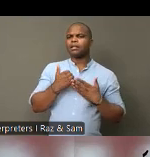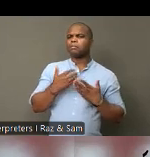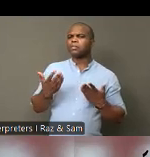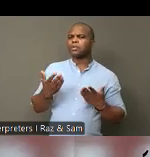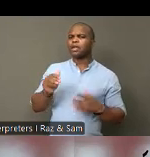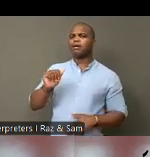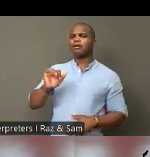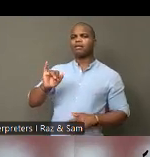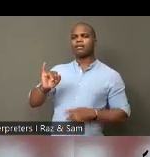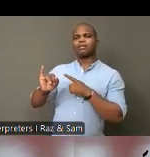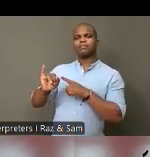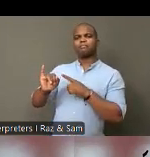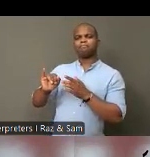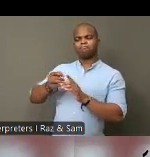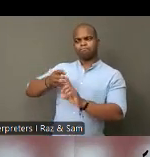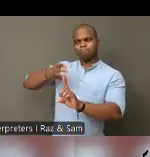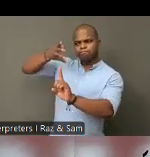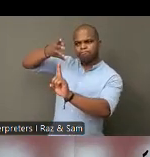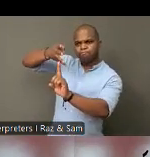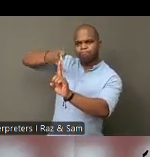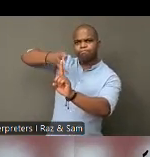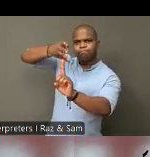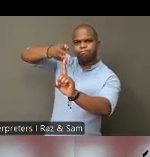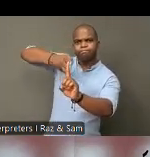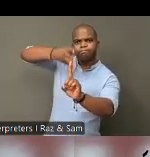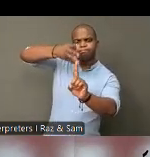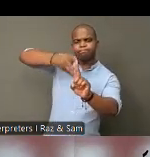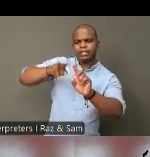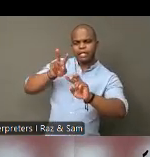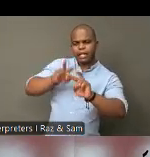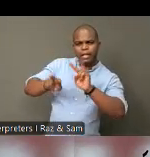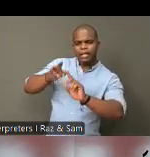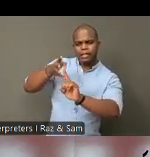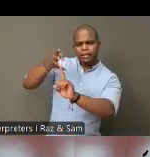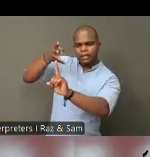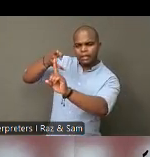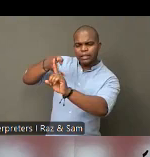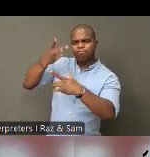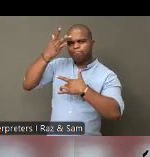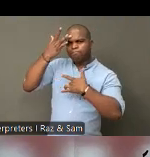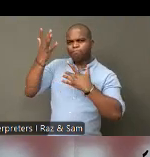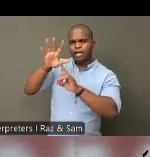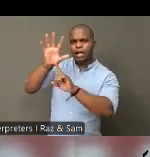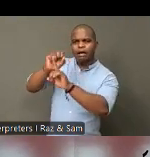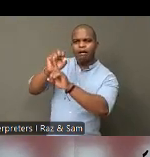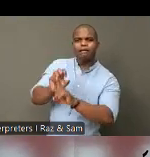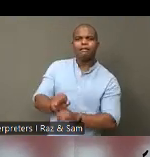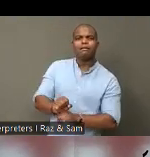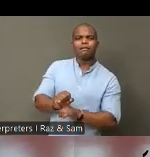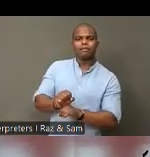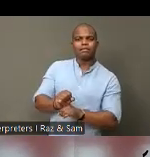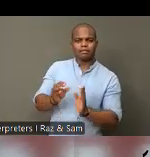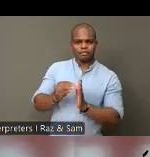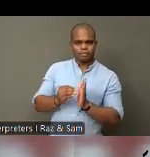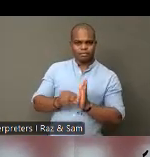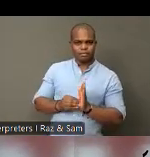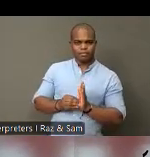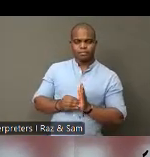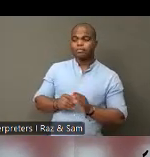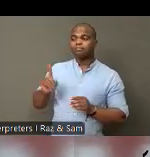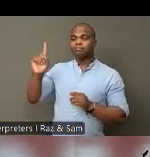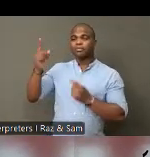temos trabalhando com uma equipe para permitir que façamos isso e este